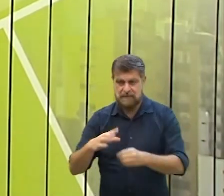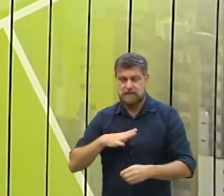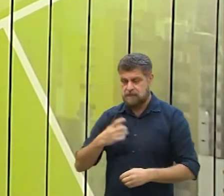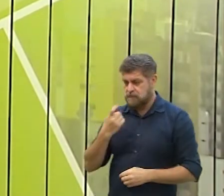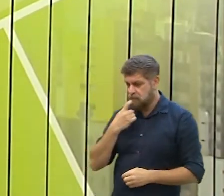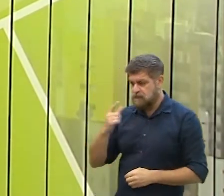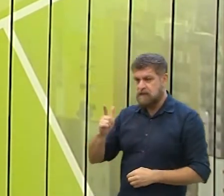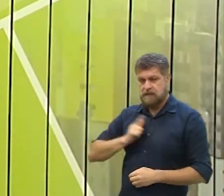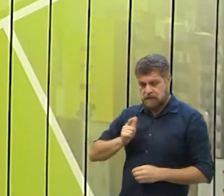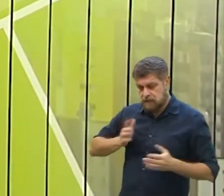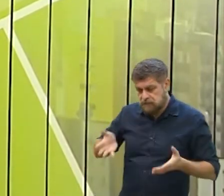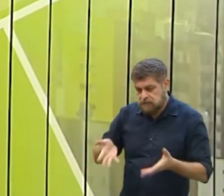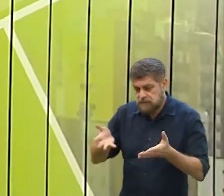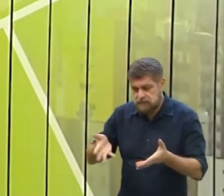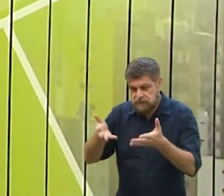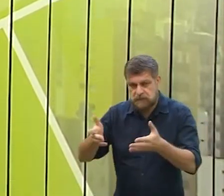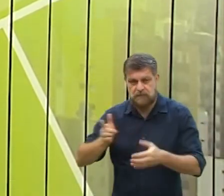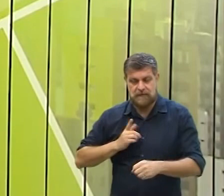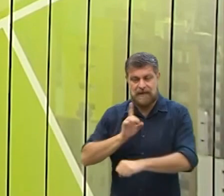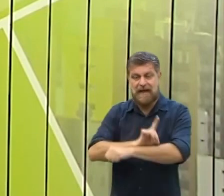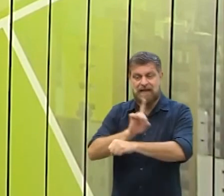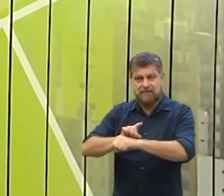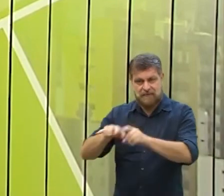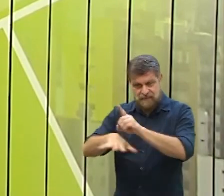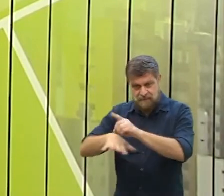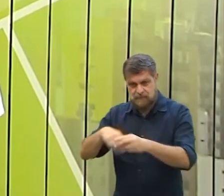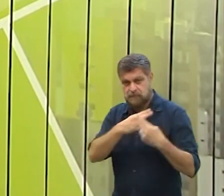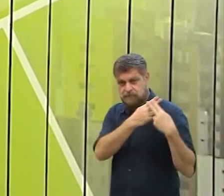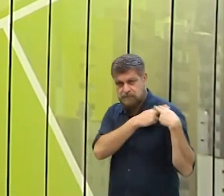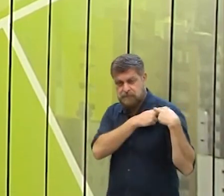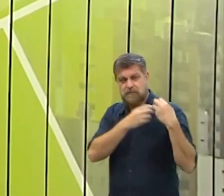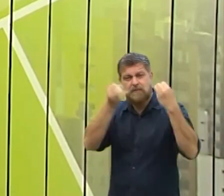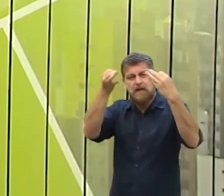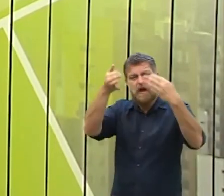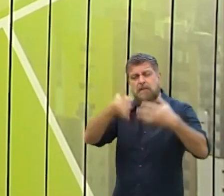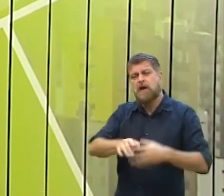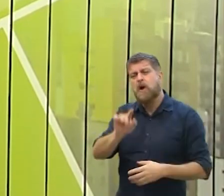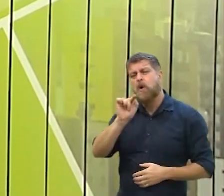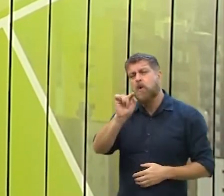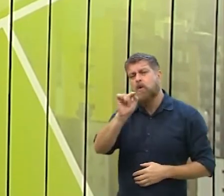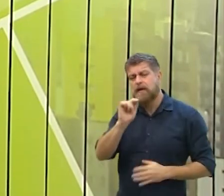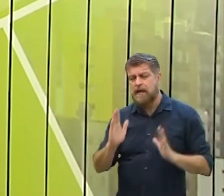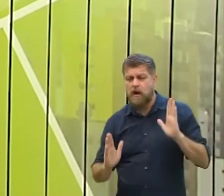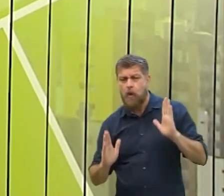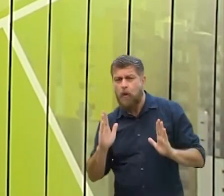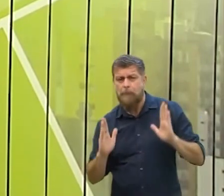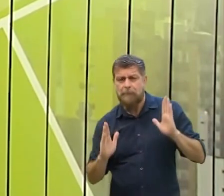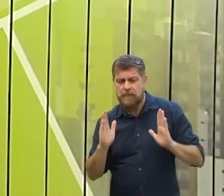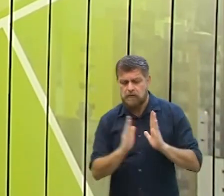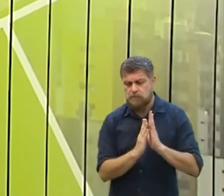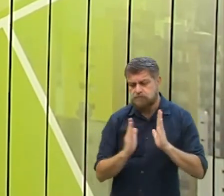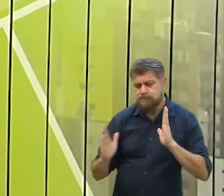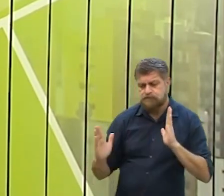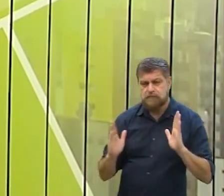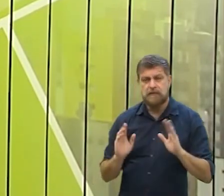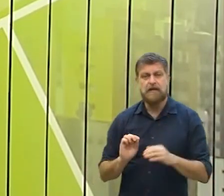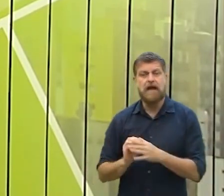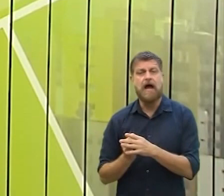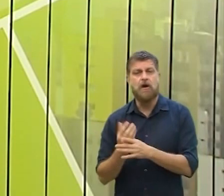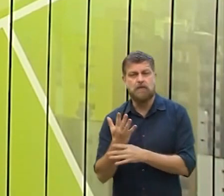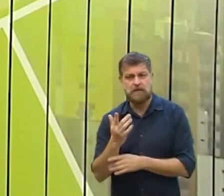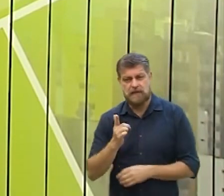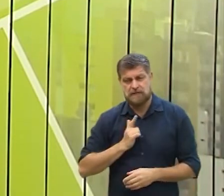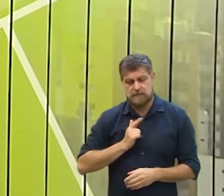dos municípios que promove isso por meio da Defesa Civil. Vamos explicar para o pessoal de casa qual o período exato em que essa